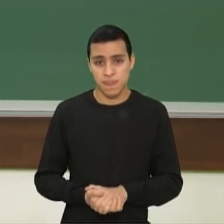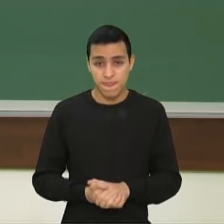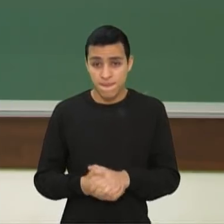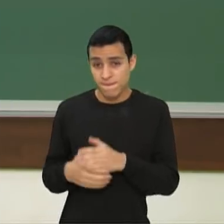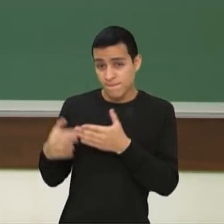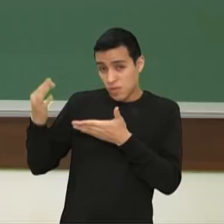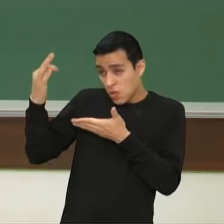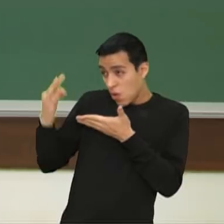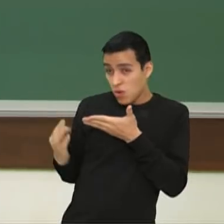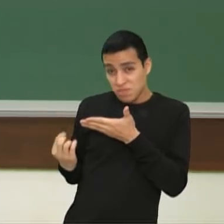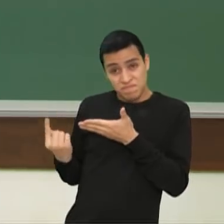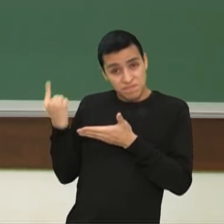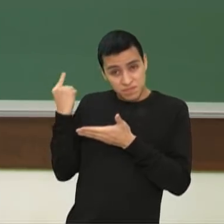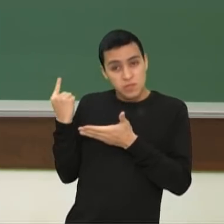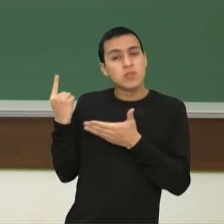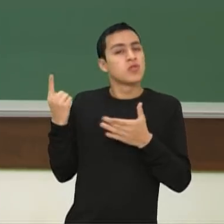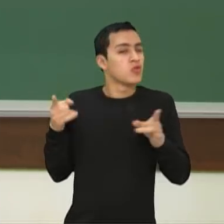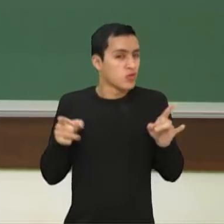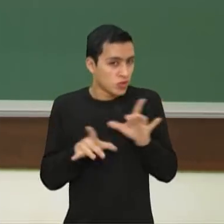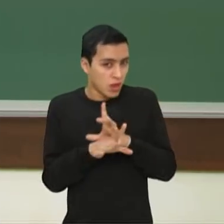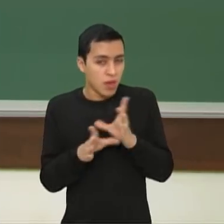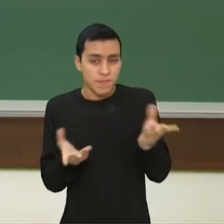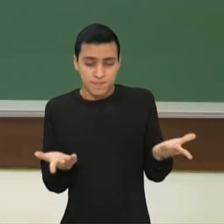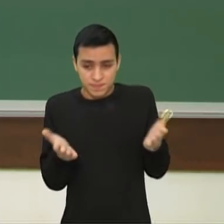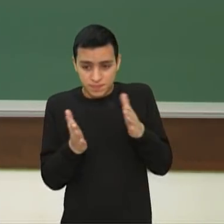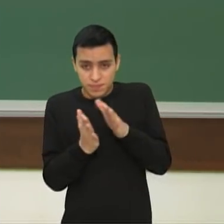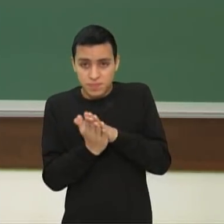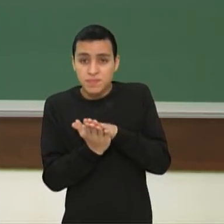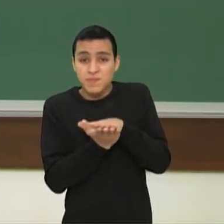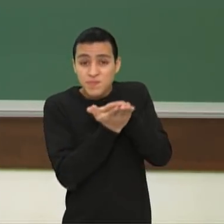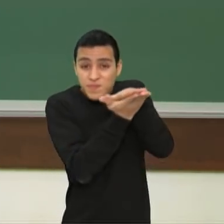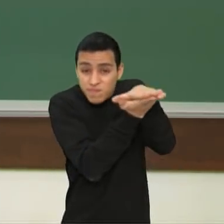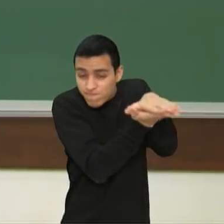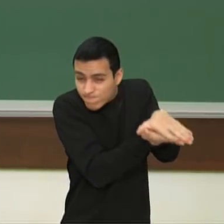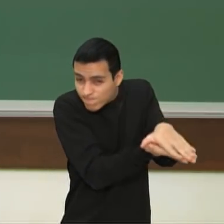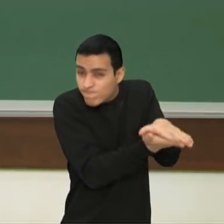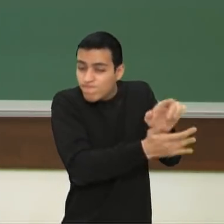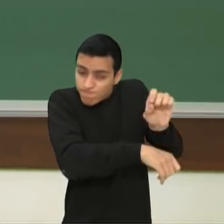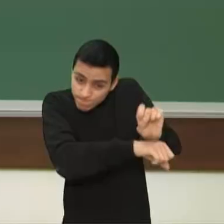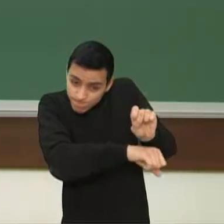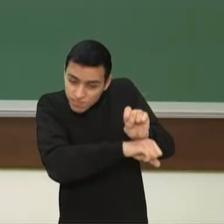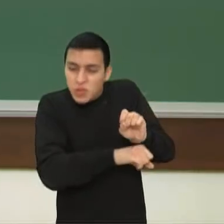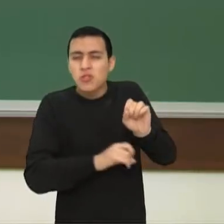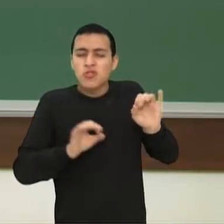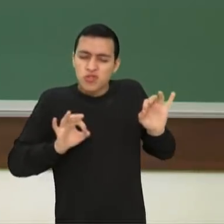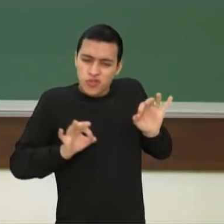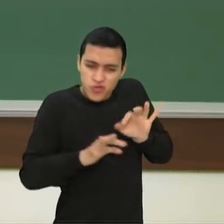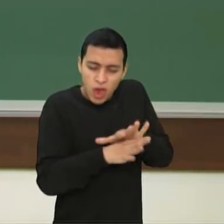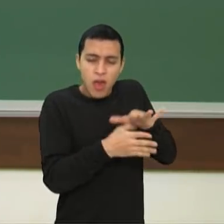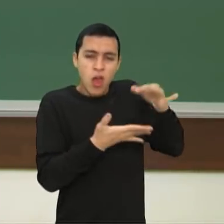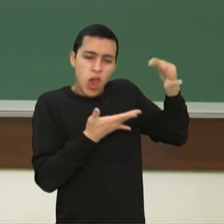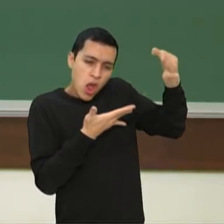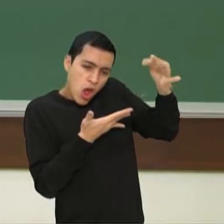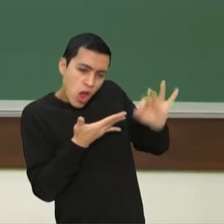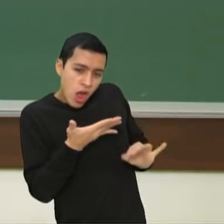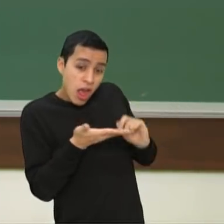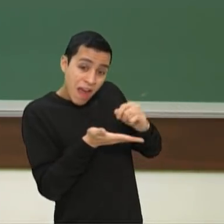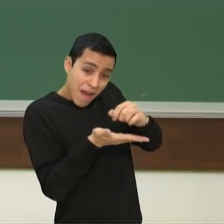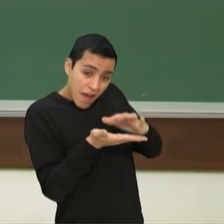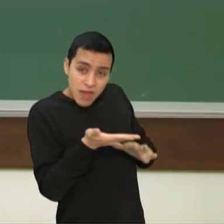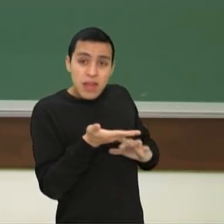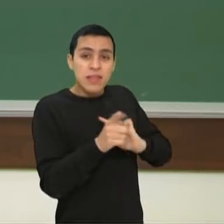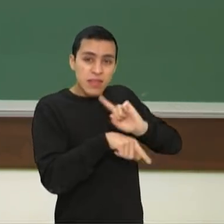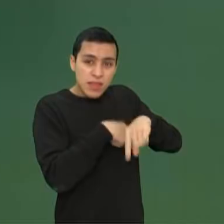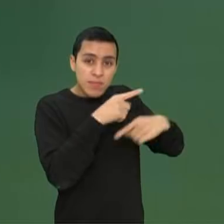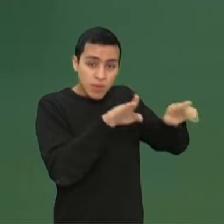Corrigir um exercício? Então, deixa agora o caderno de lado um pouquinho, né? A gente já fez a correção das atividades e daqui a pouco a gente retoma